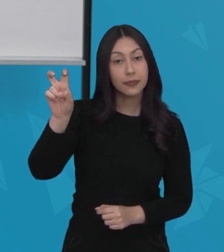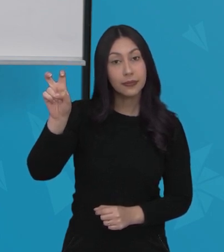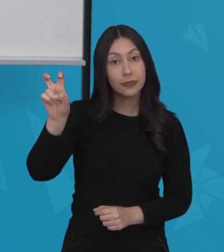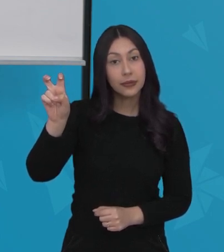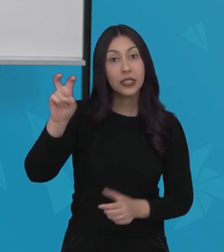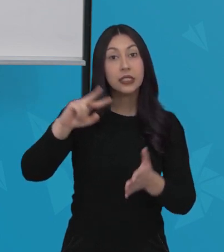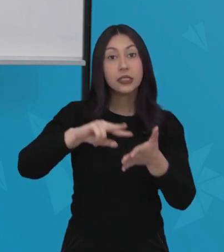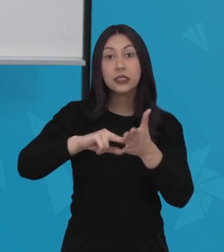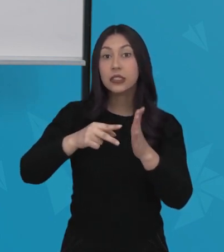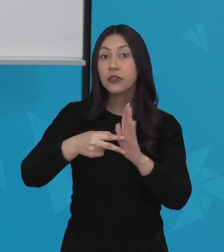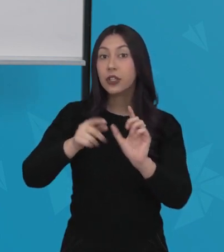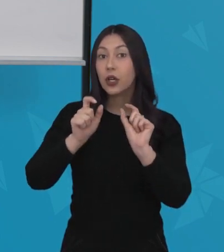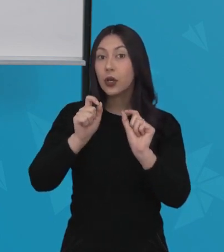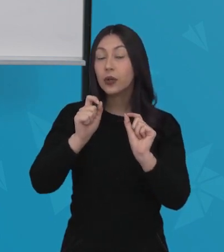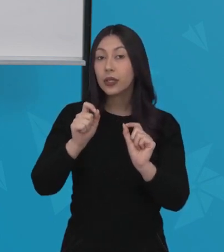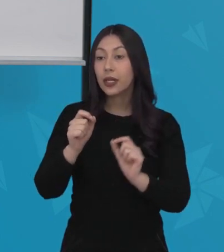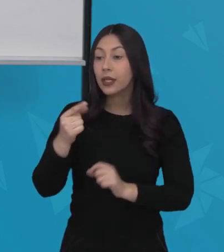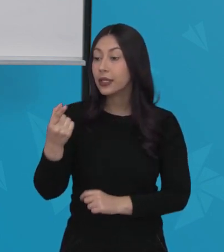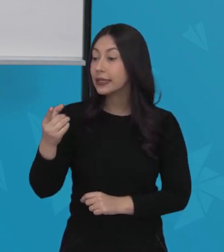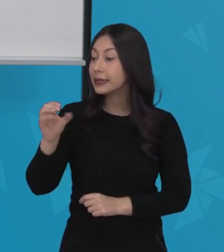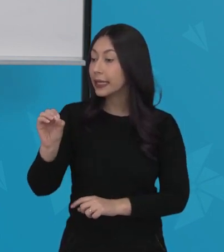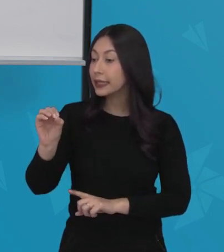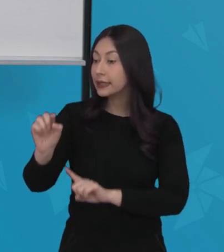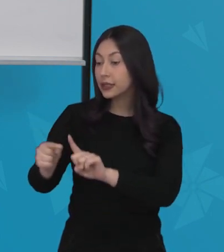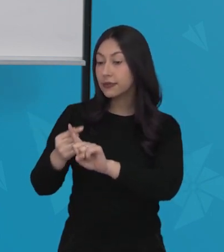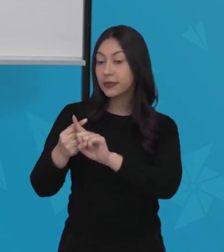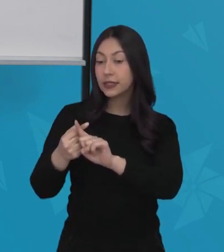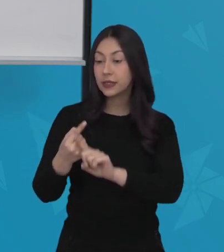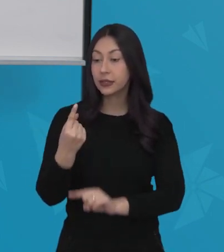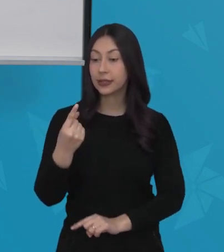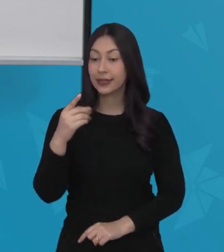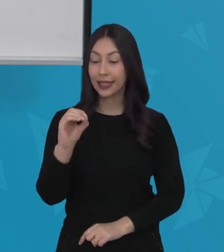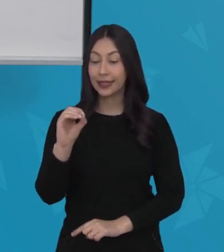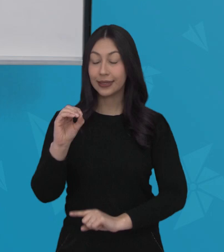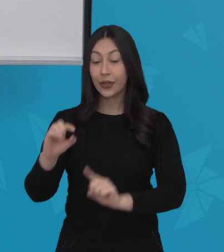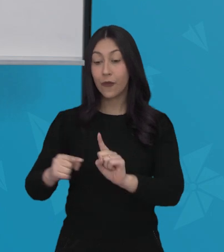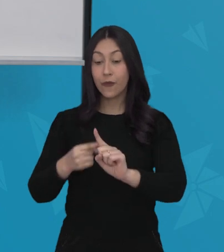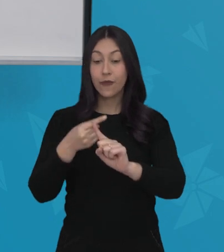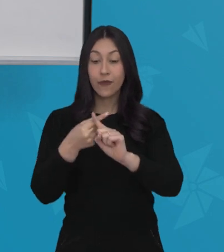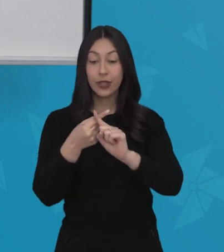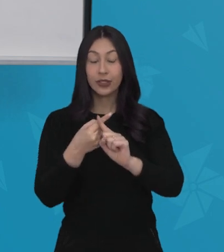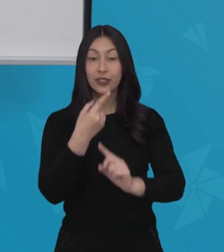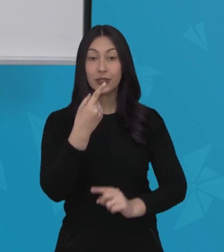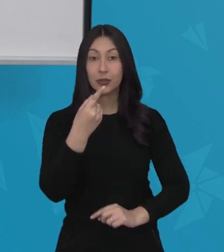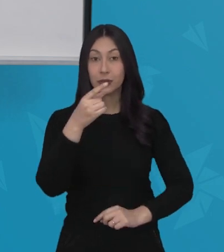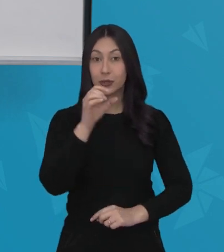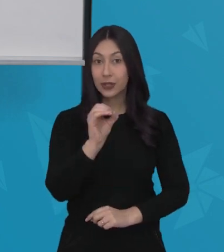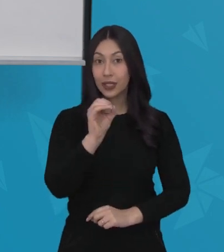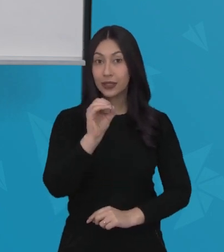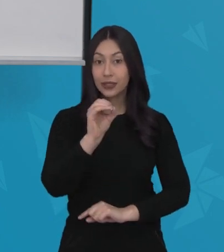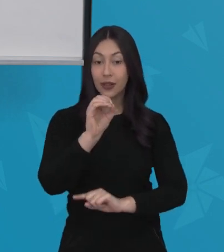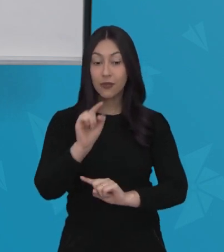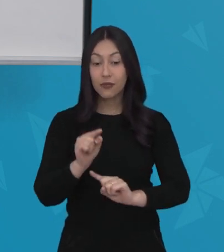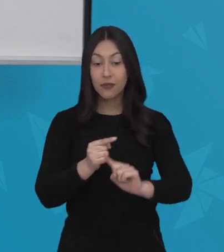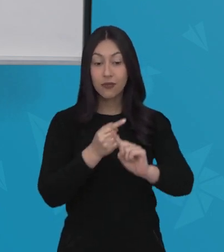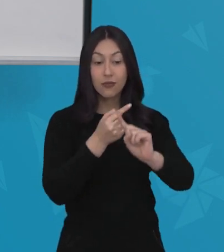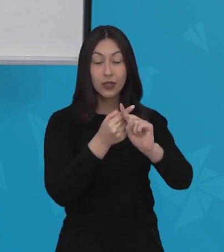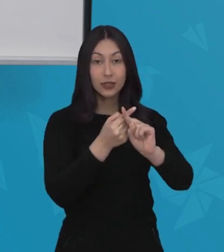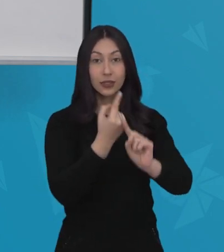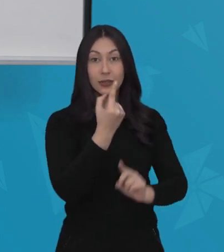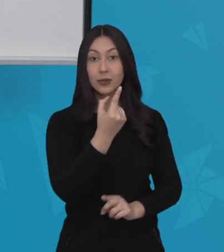é o mesmo que dizer que eu tenho o número 10 vezes o número 10 vezes o número